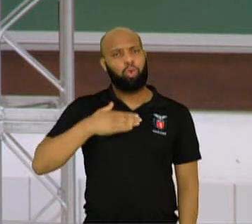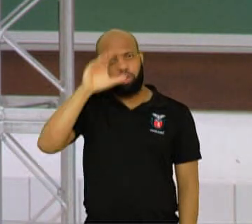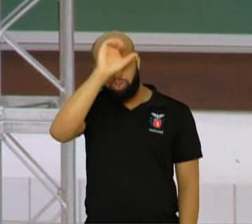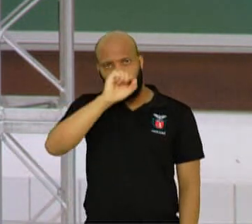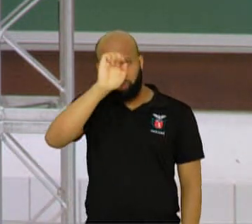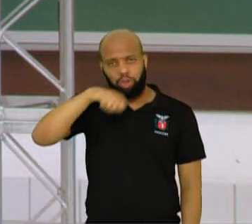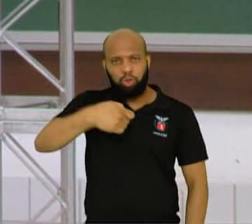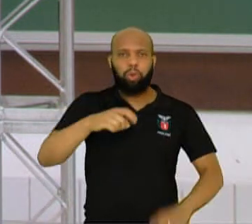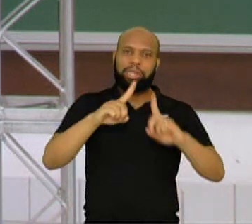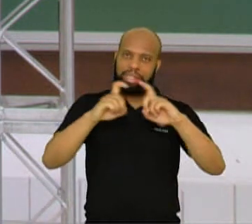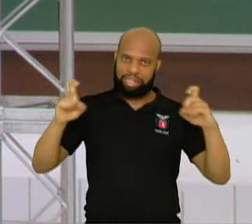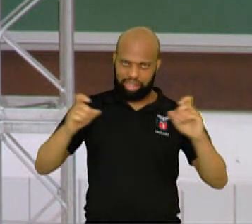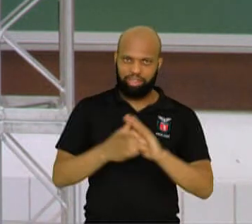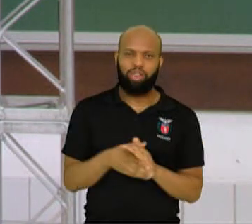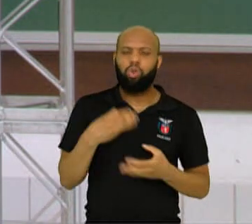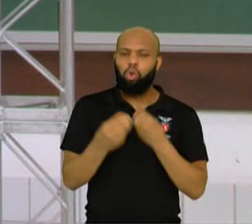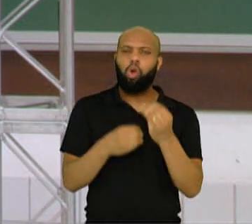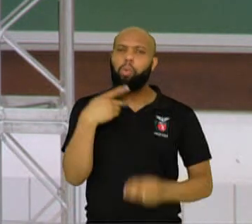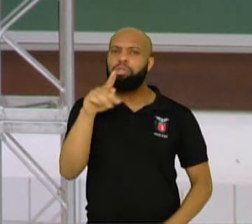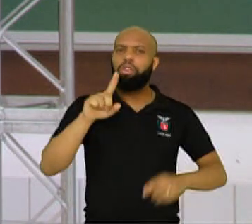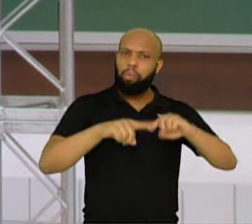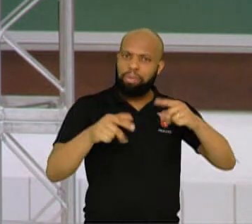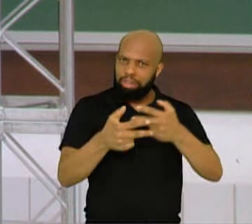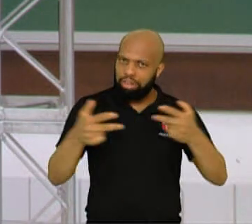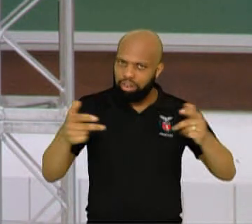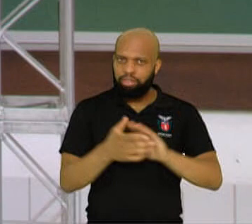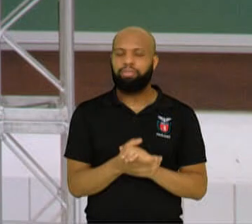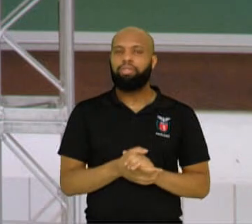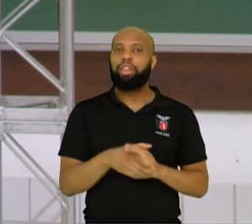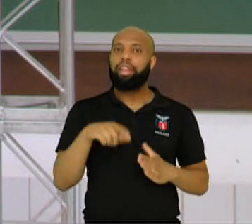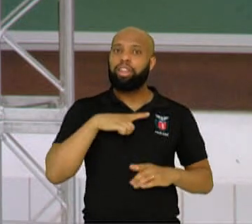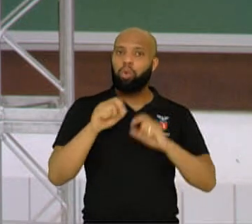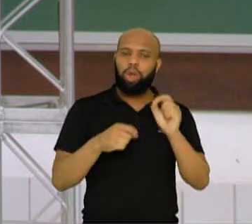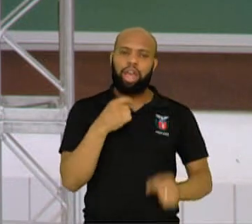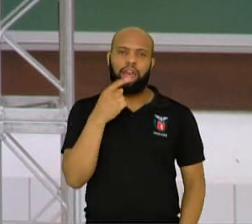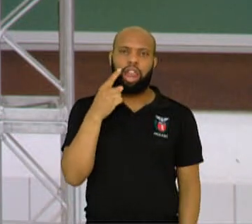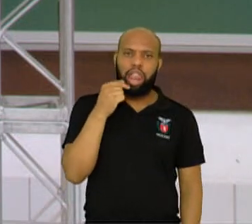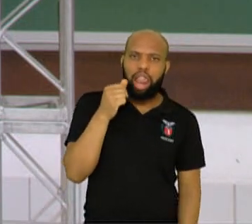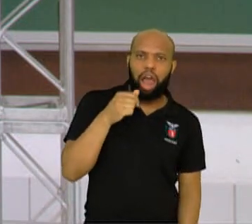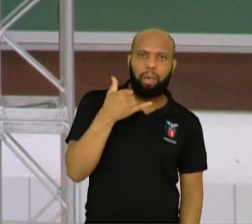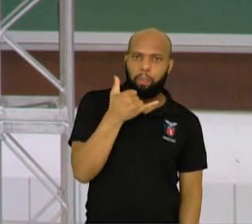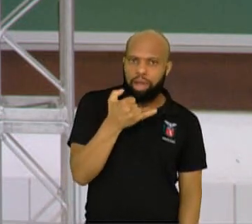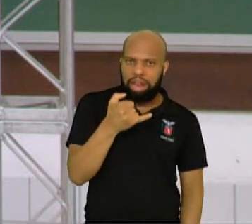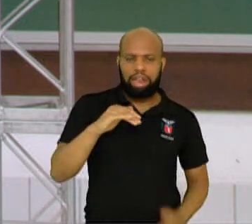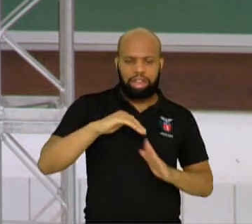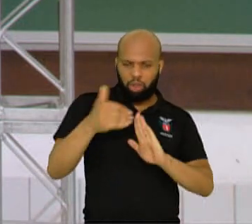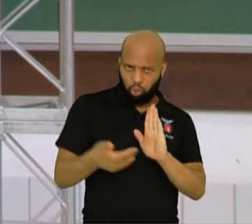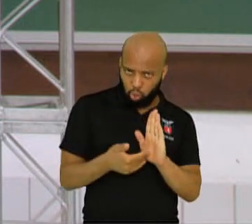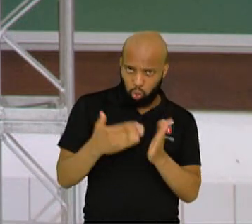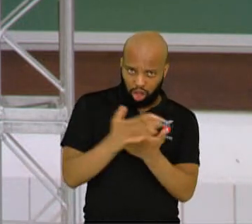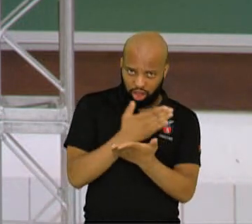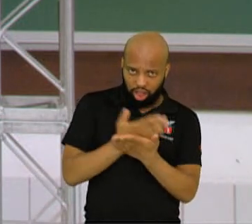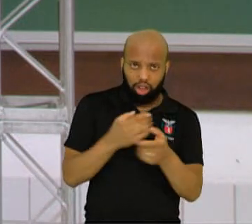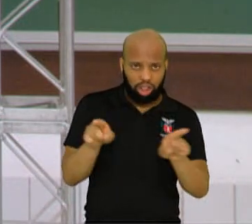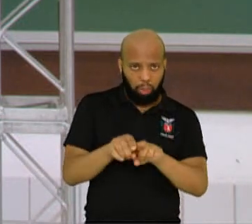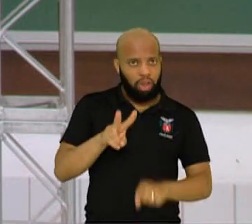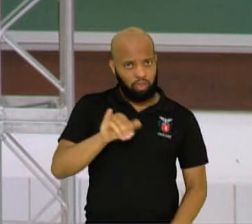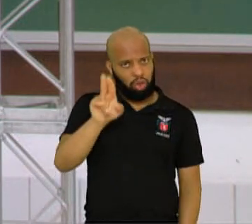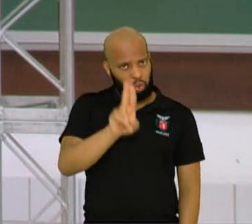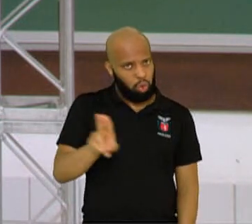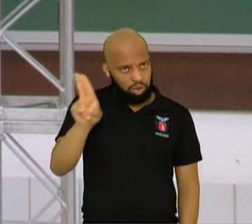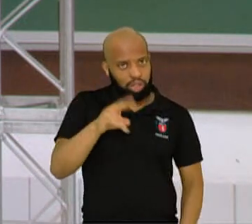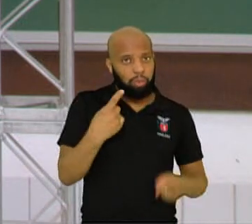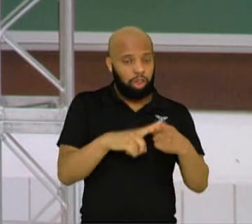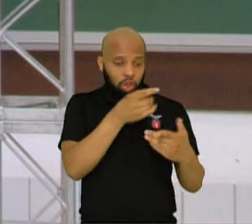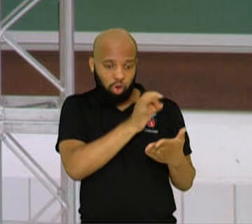coisas sobre ciências. E como que está teu material? O penal está contigo? O seu caderno está com você? Nós vamos usar ele daqui a pouco